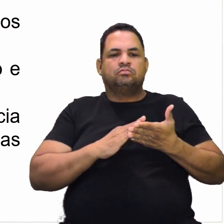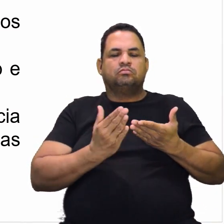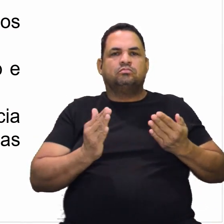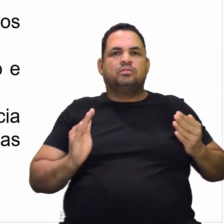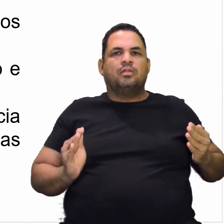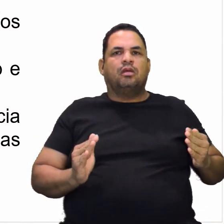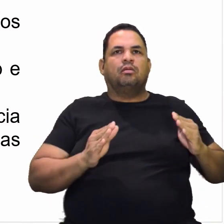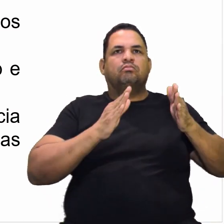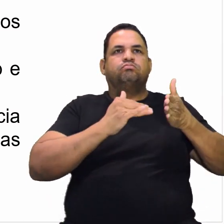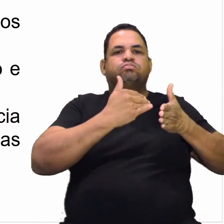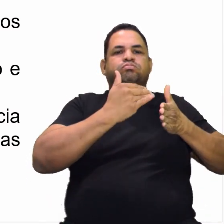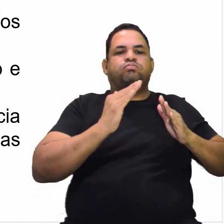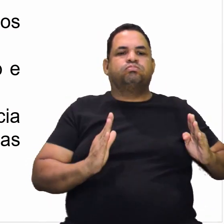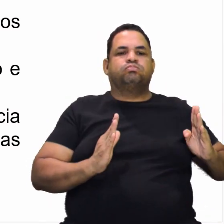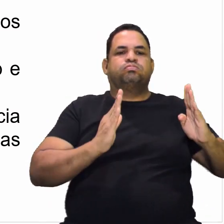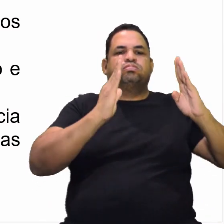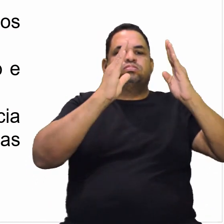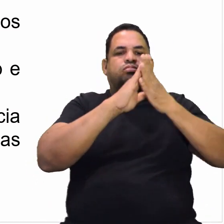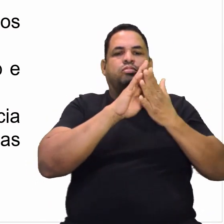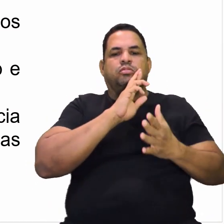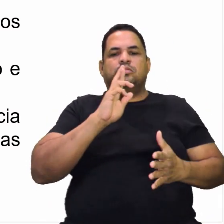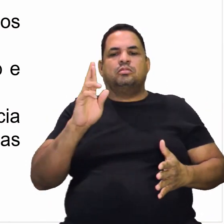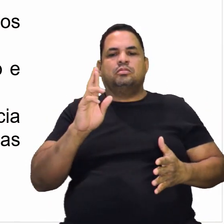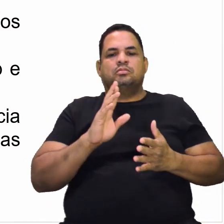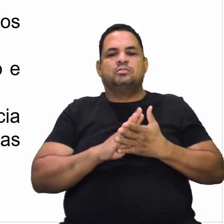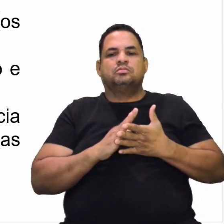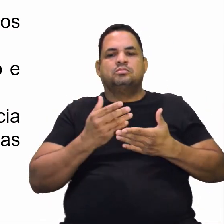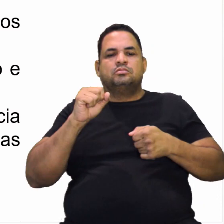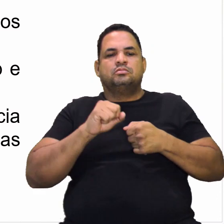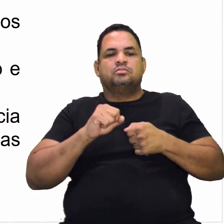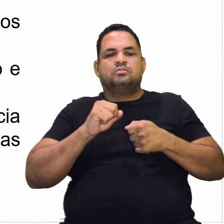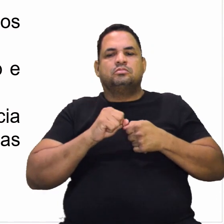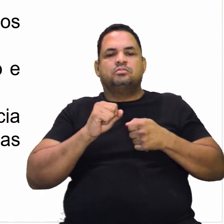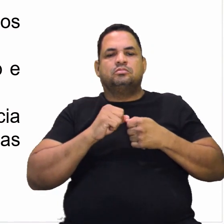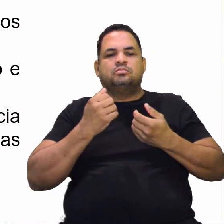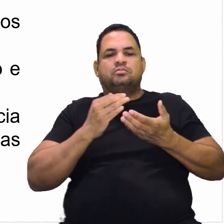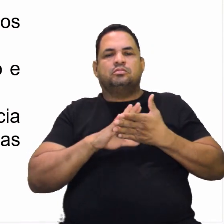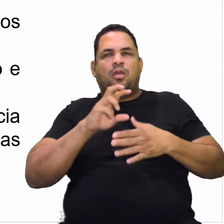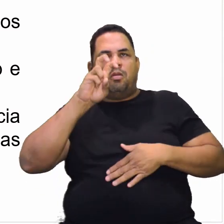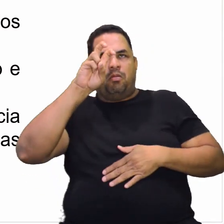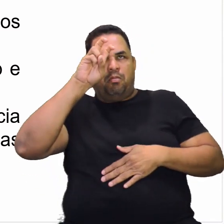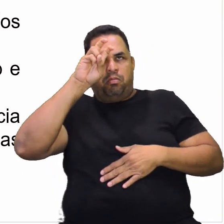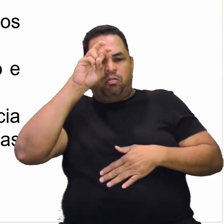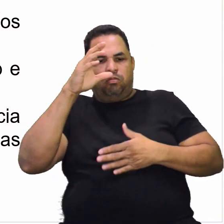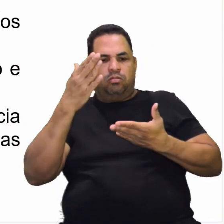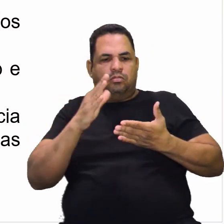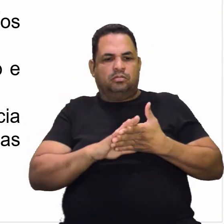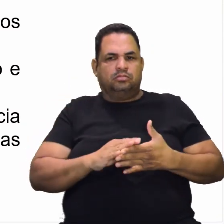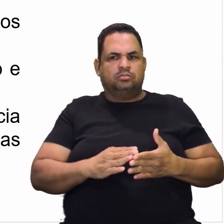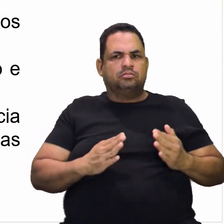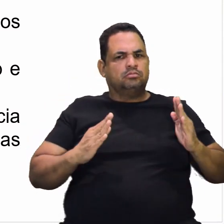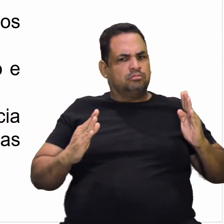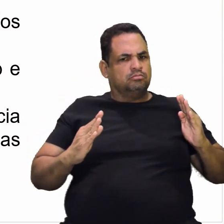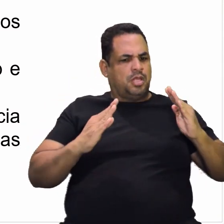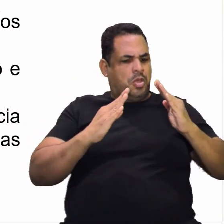templo religioso, pois nela eram realizados rituais egípcios? Seria uma igreja a